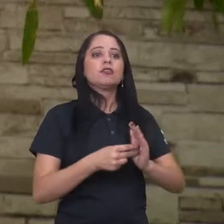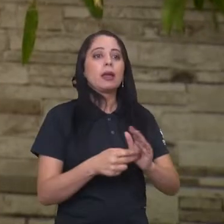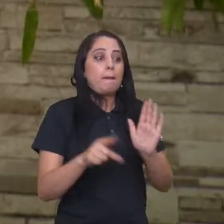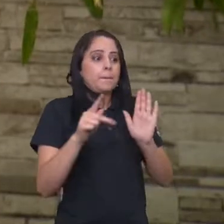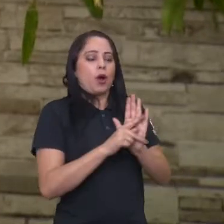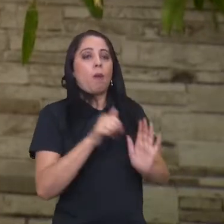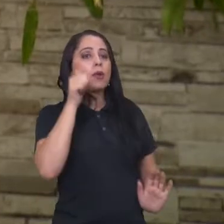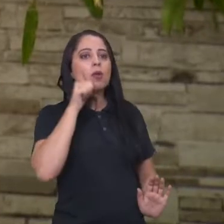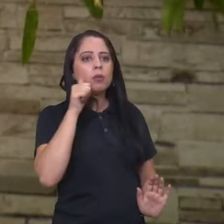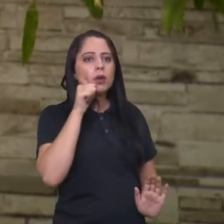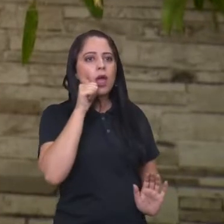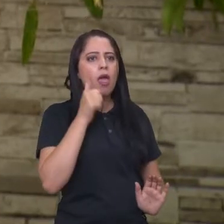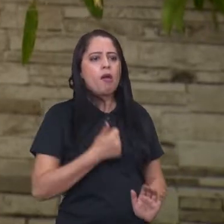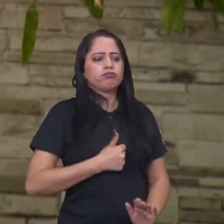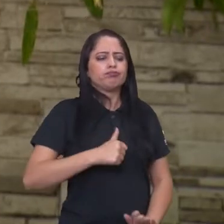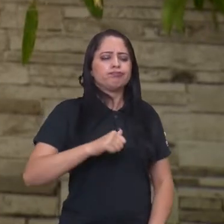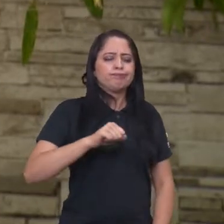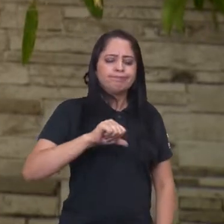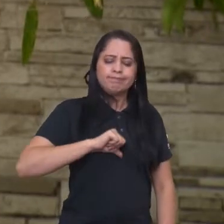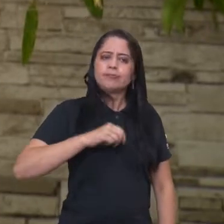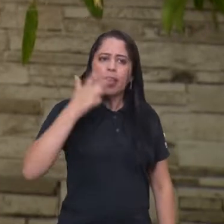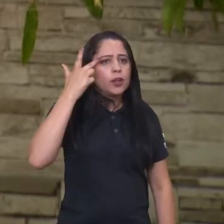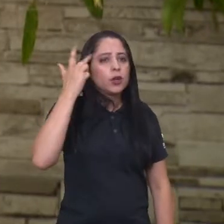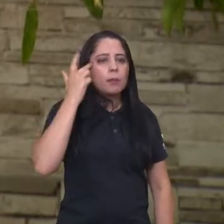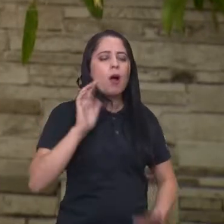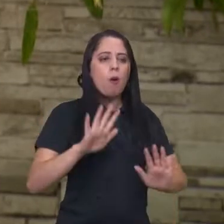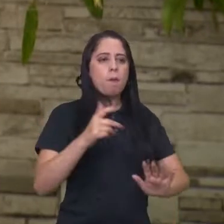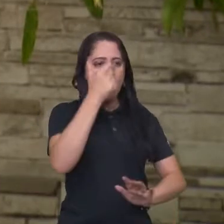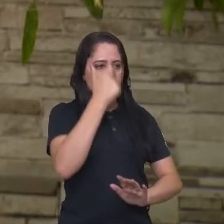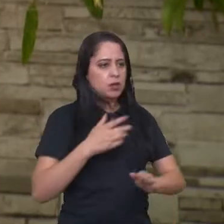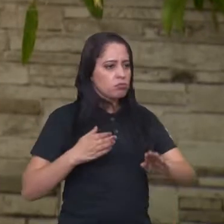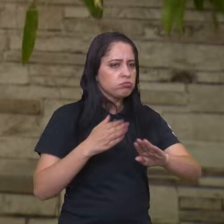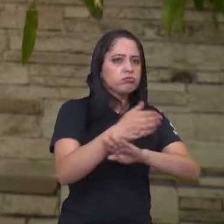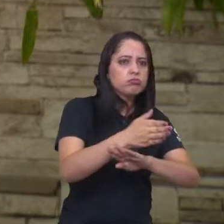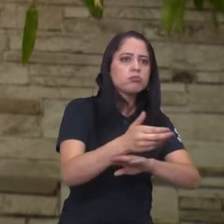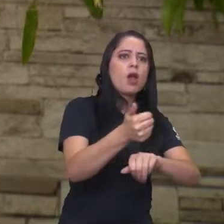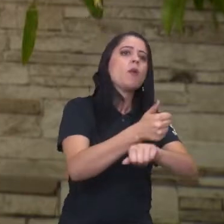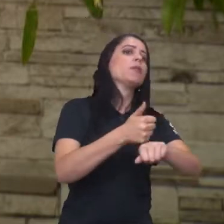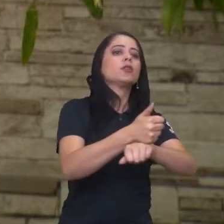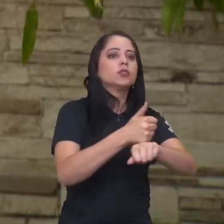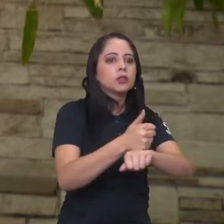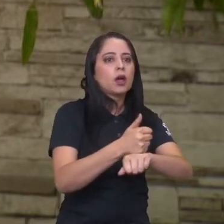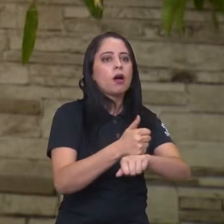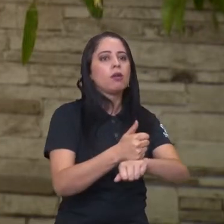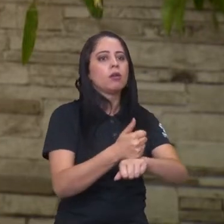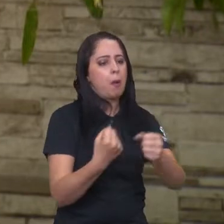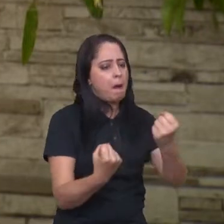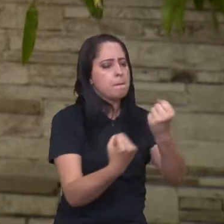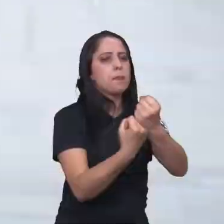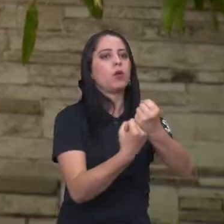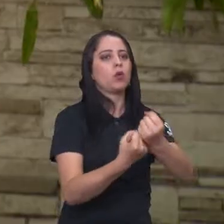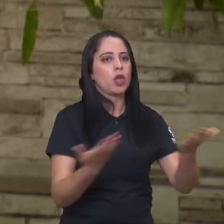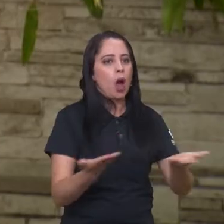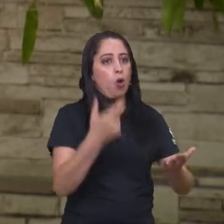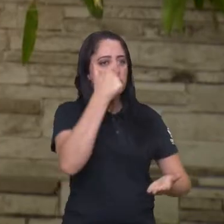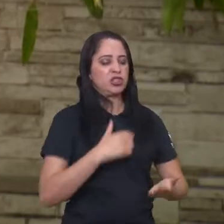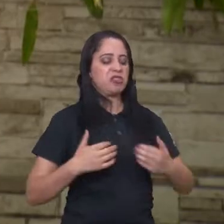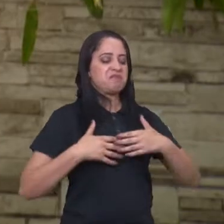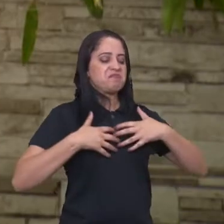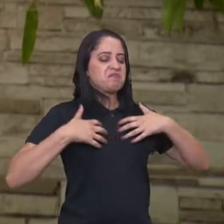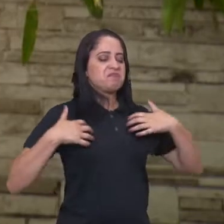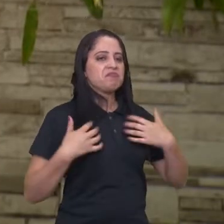autoestima baixa, mas eu busquei esse apoio. E hoje eu encaro leve, tranquila, feliz, grata